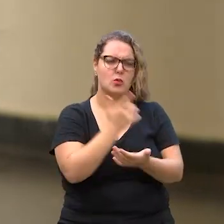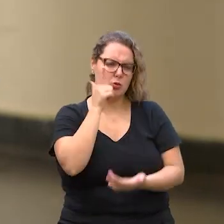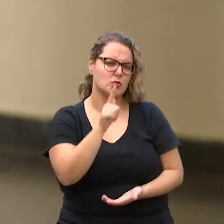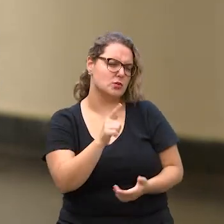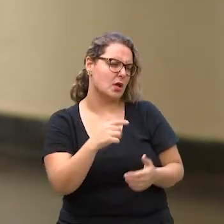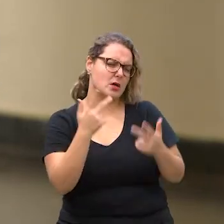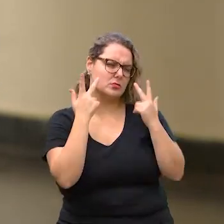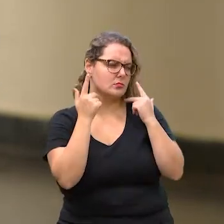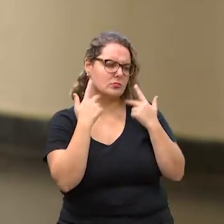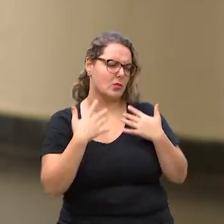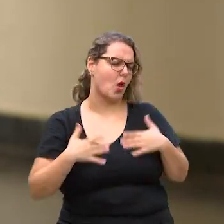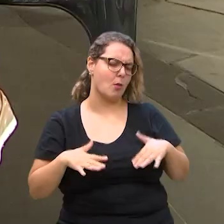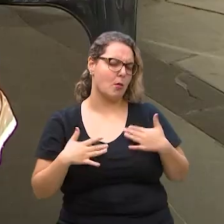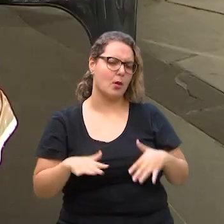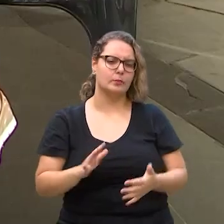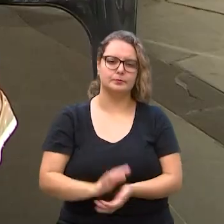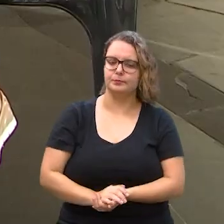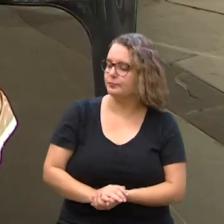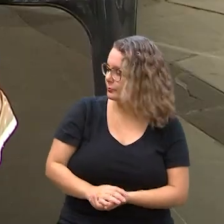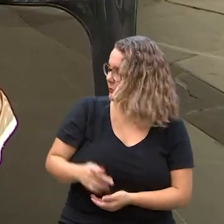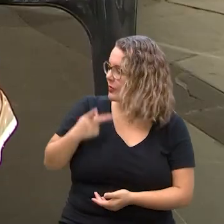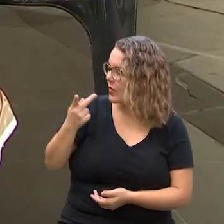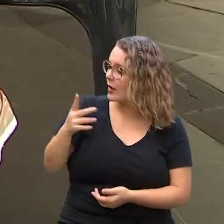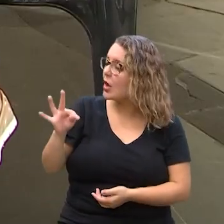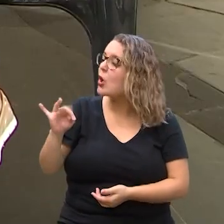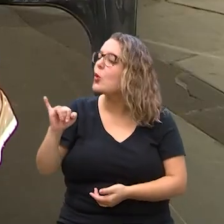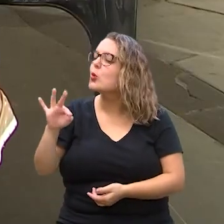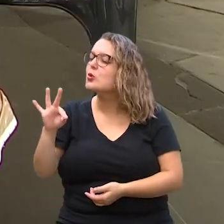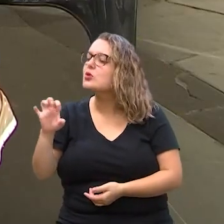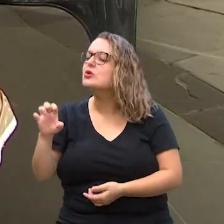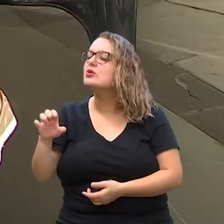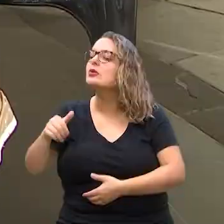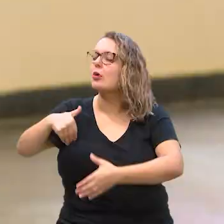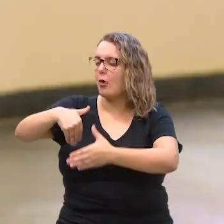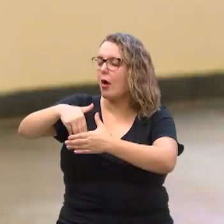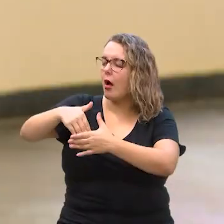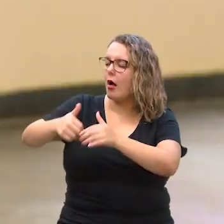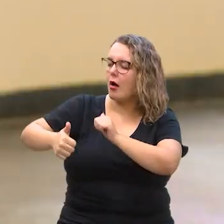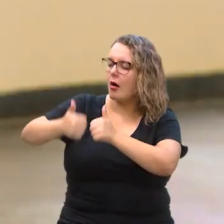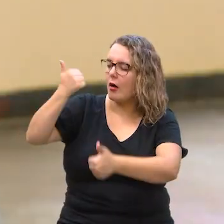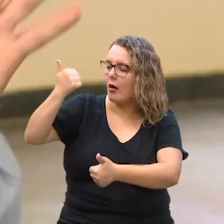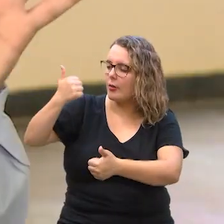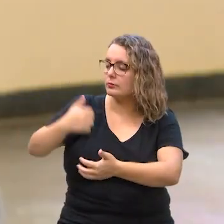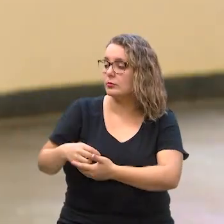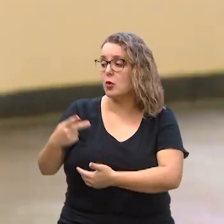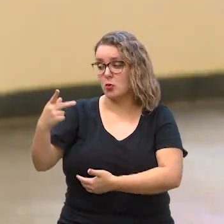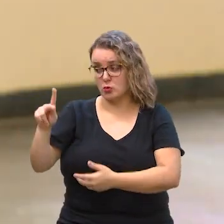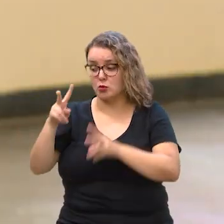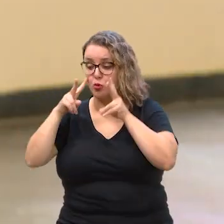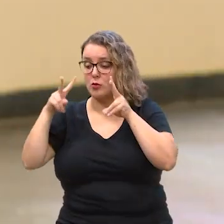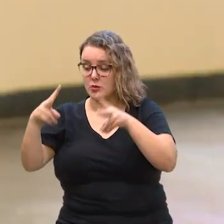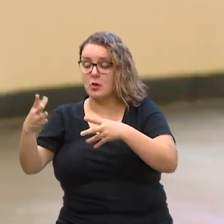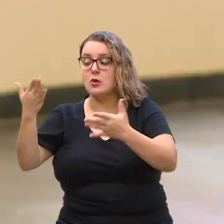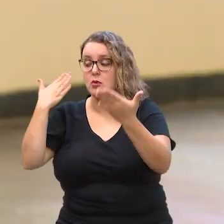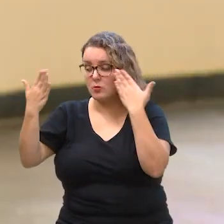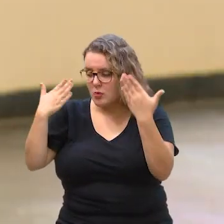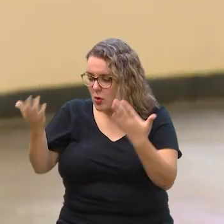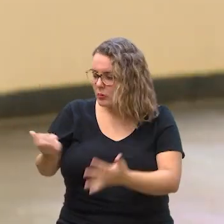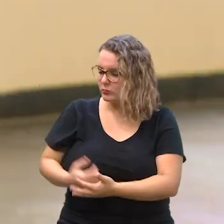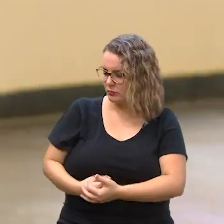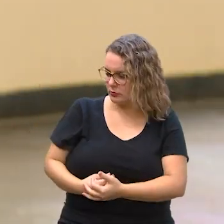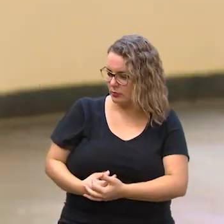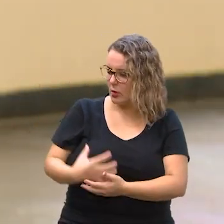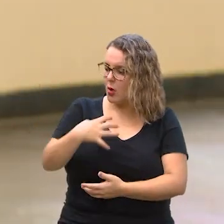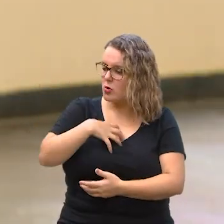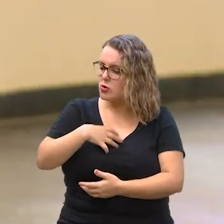isso de maneira tranquila. Já que você citou o Tite Futebol, eu vou te fazer uma pergunta, então, com o seu olhar de psicóloga. Você acha que